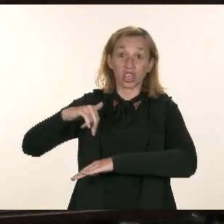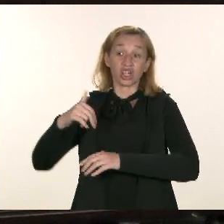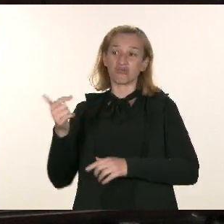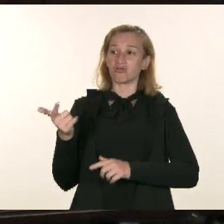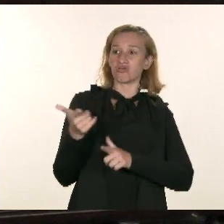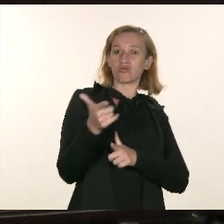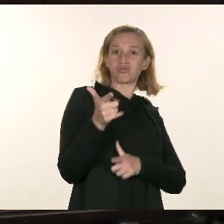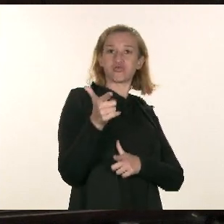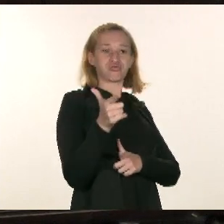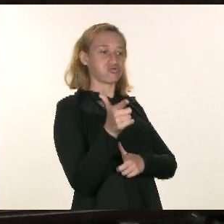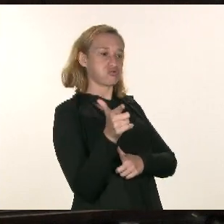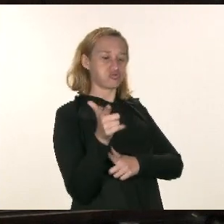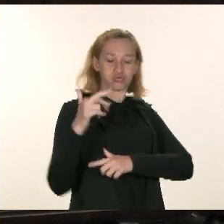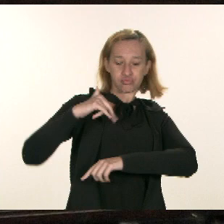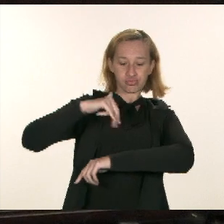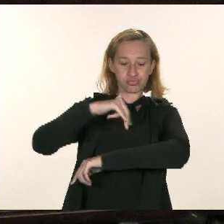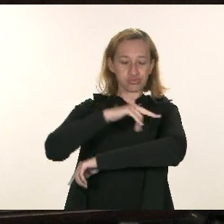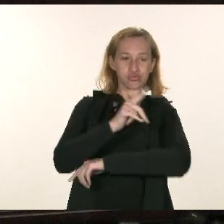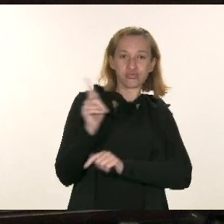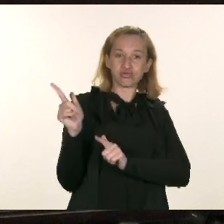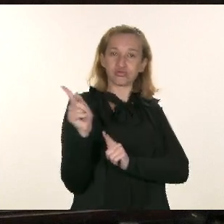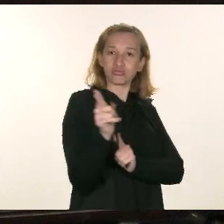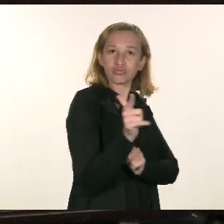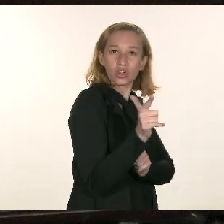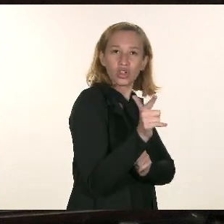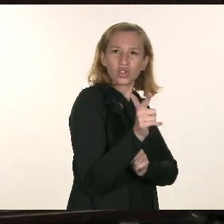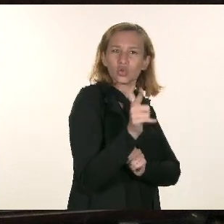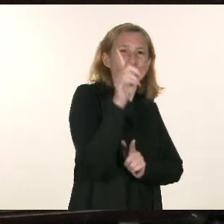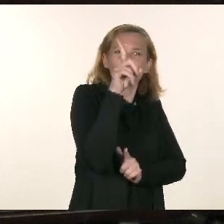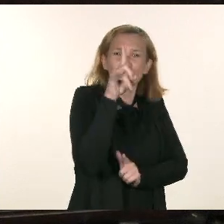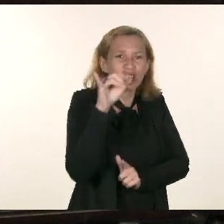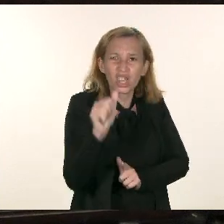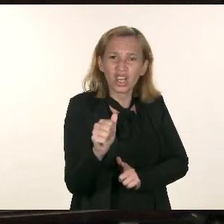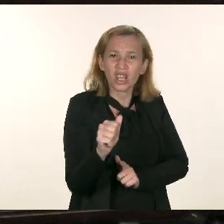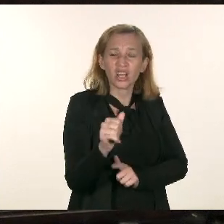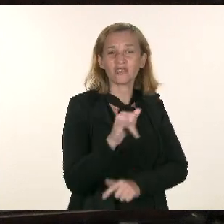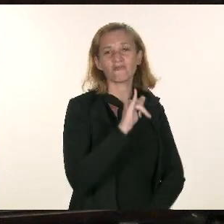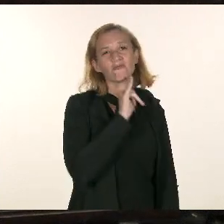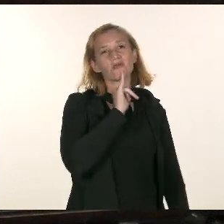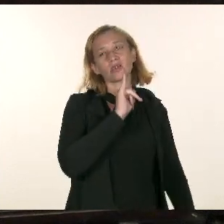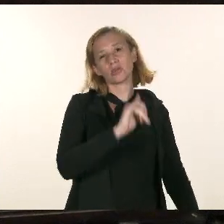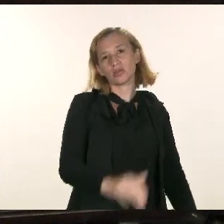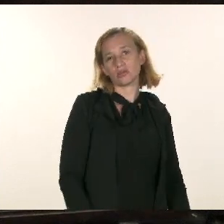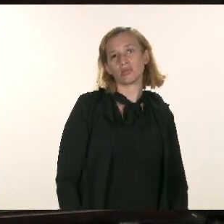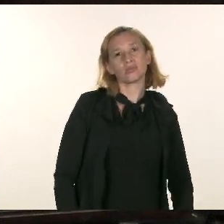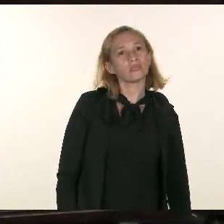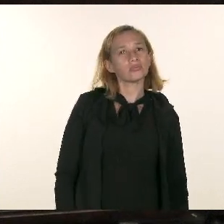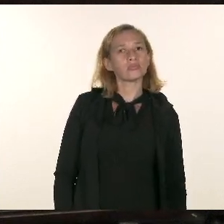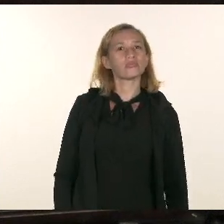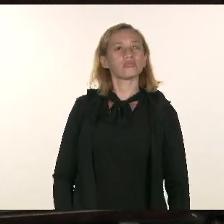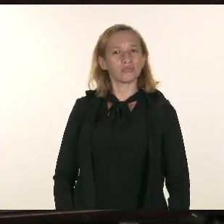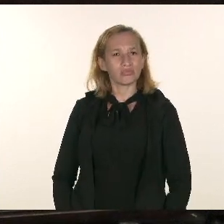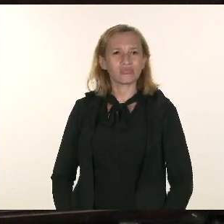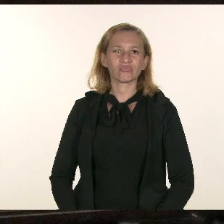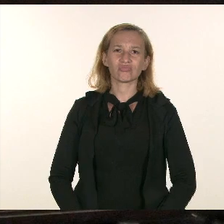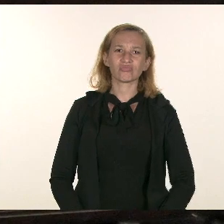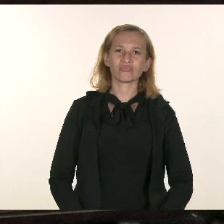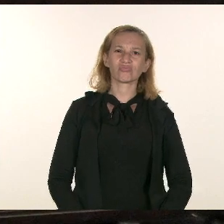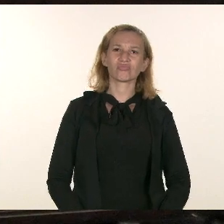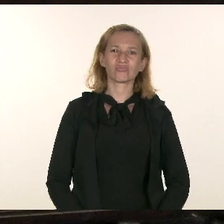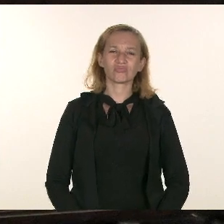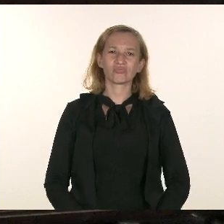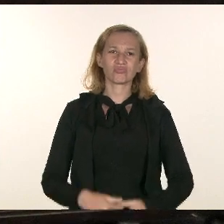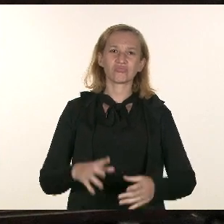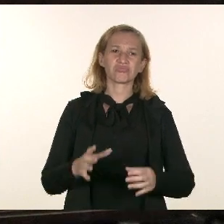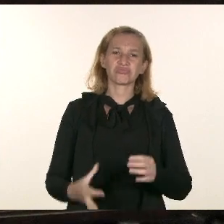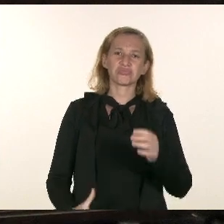fogo, armas de guerra de grosso calibre, à luz do dia e, infelizmente, aos olhos fechados das autoridades de